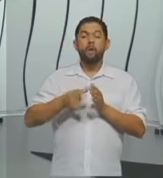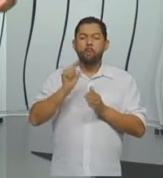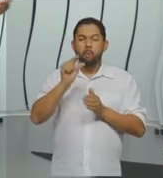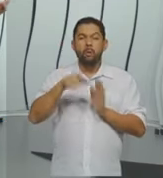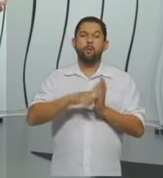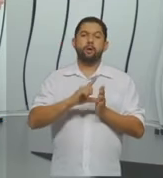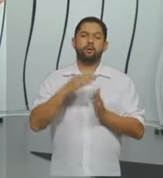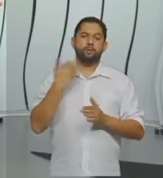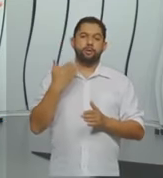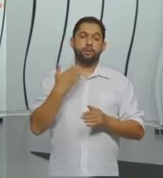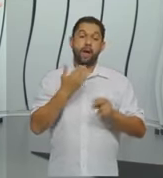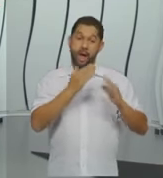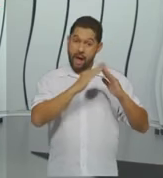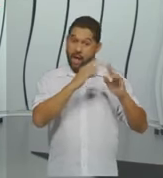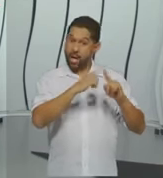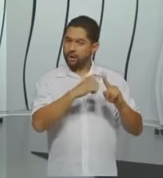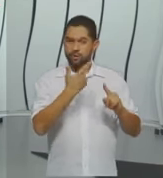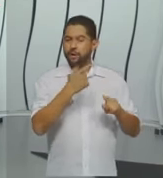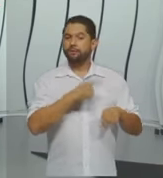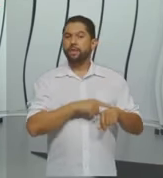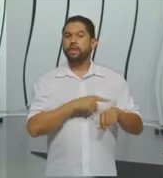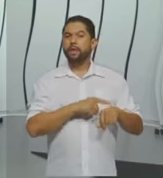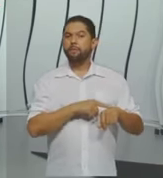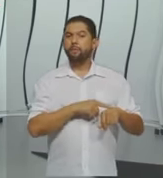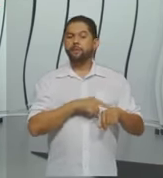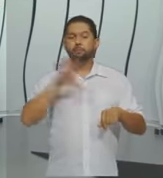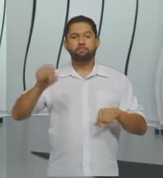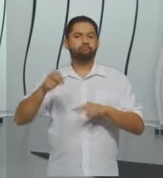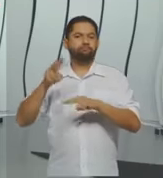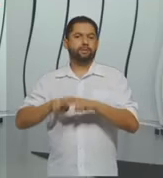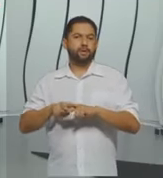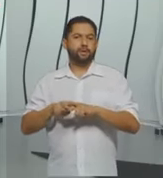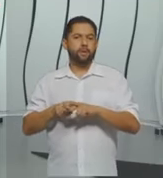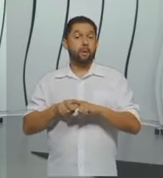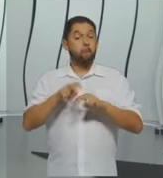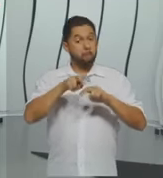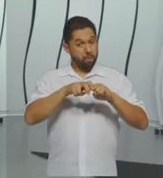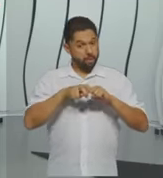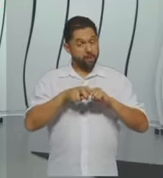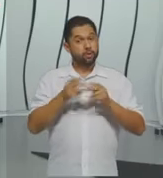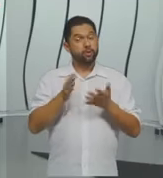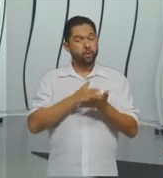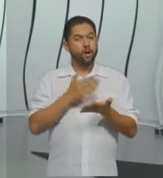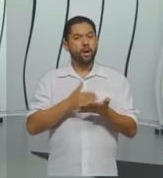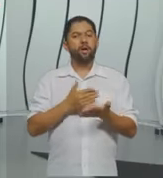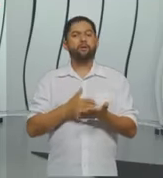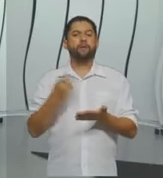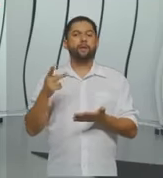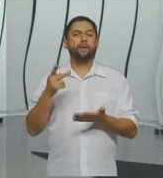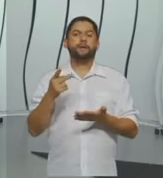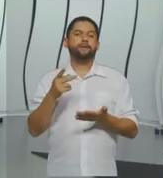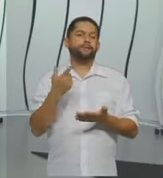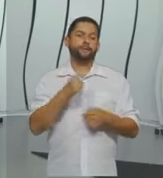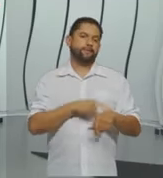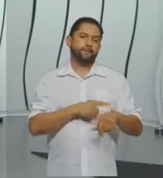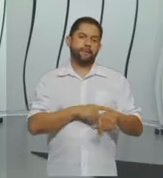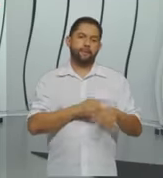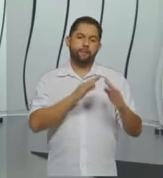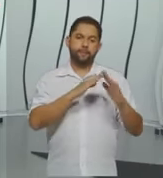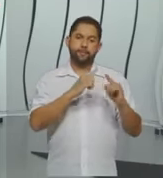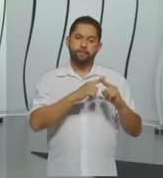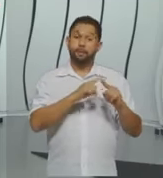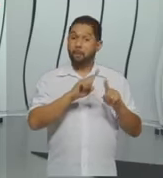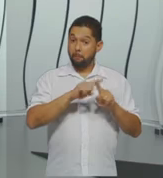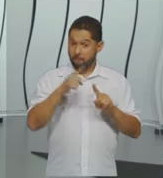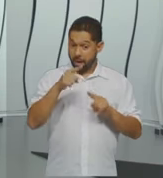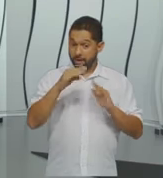tempo de pegar ele, literalmente. Foi por isso que ele não foi condenado, não foi preso nem nada, mas a obra dele, mesmo assim, foi considerada uma obra herege